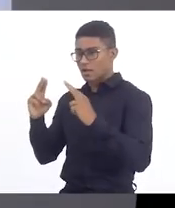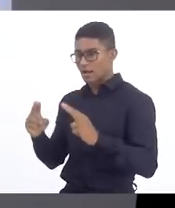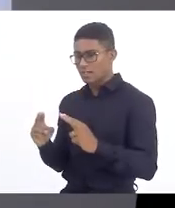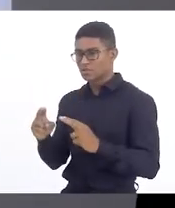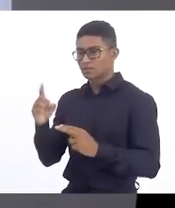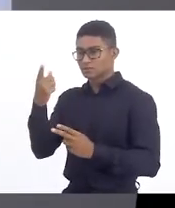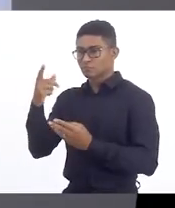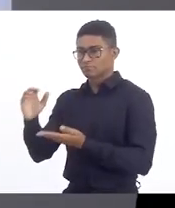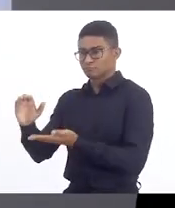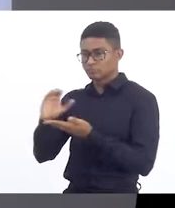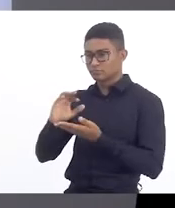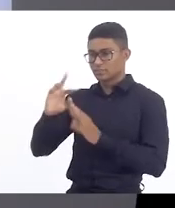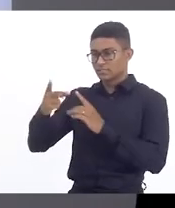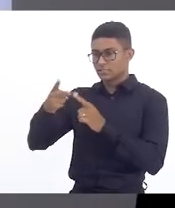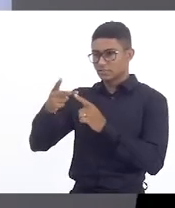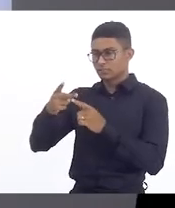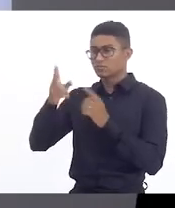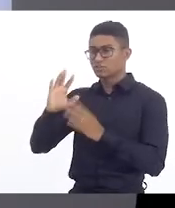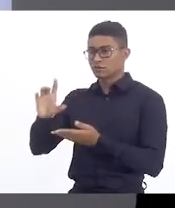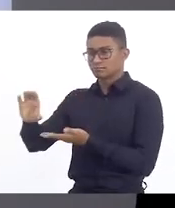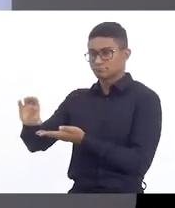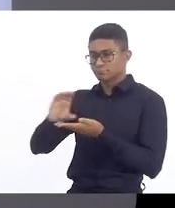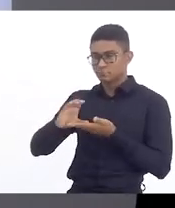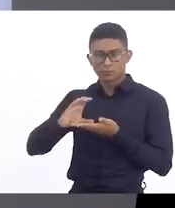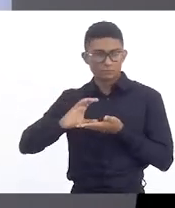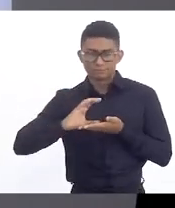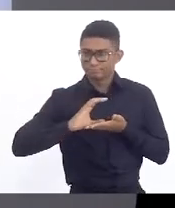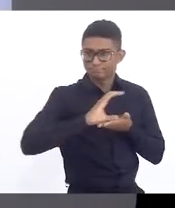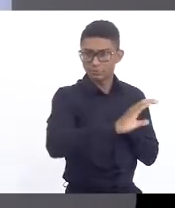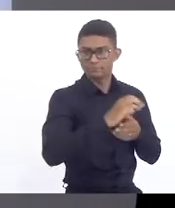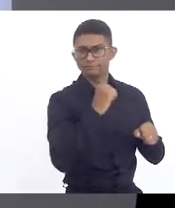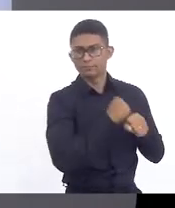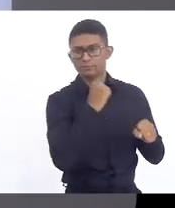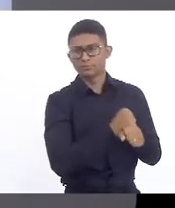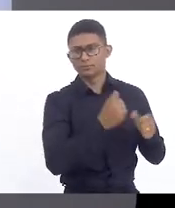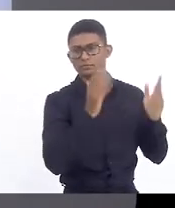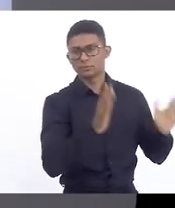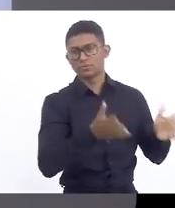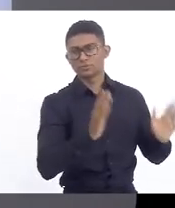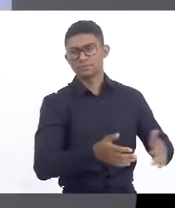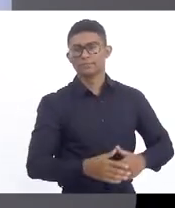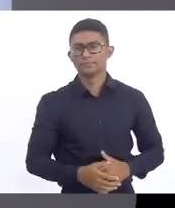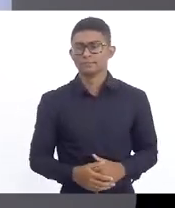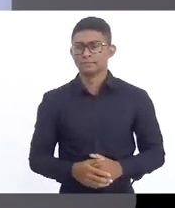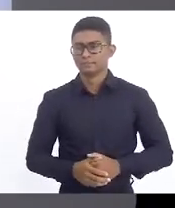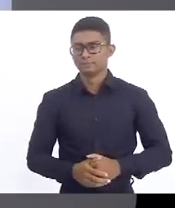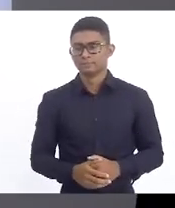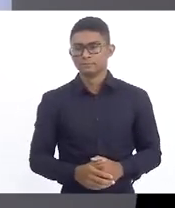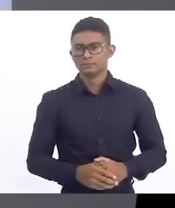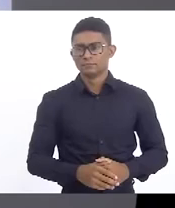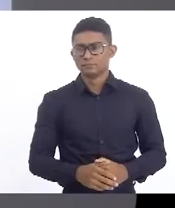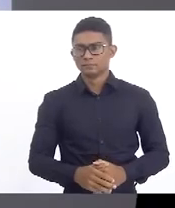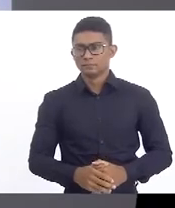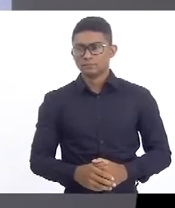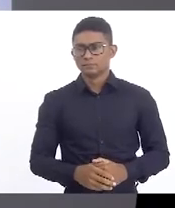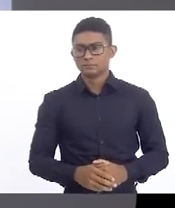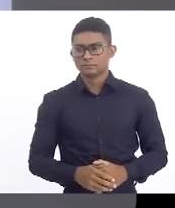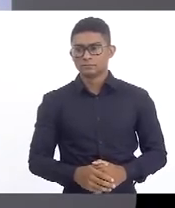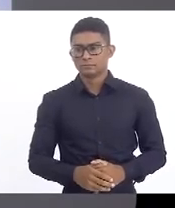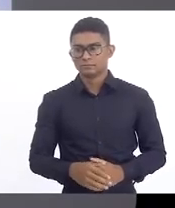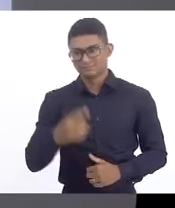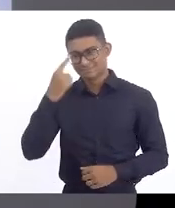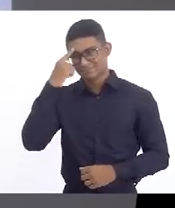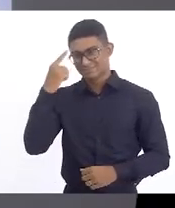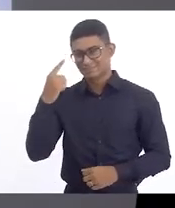segundo subcrédito, e já está carimbado esse recurso. Então, a gente... Eu sei disso. Hã? Por favor. É, os 3 bilhões,